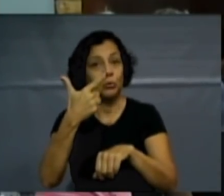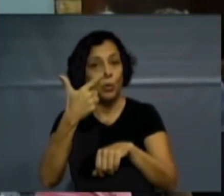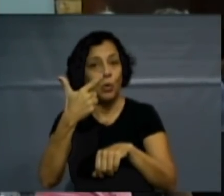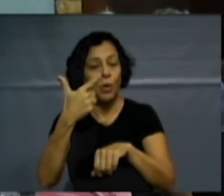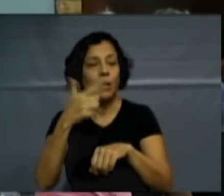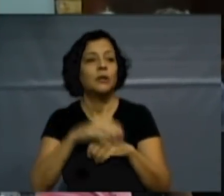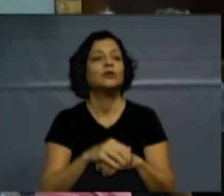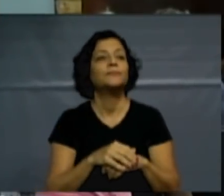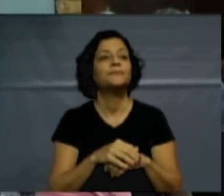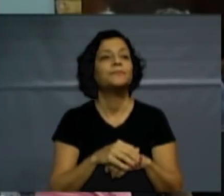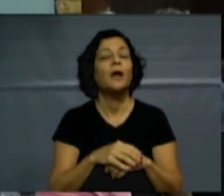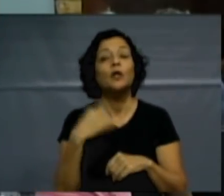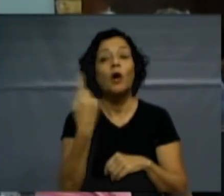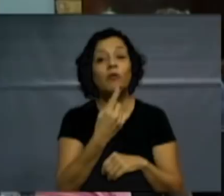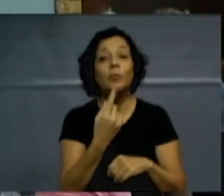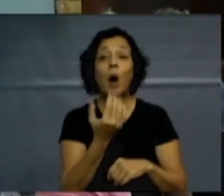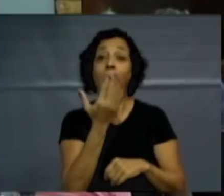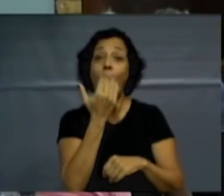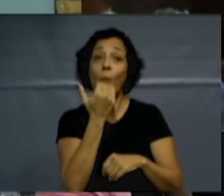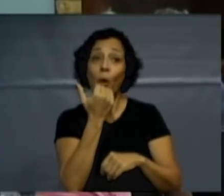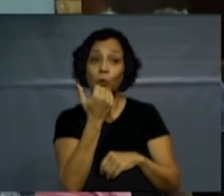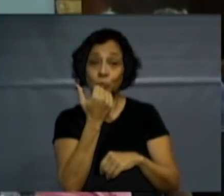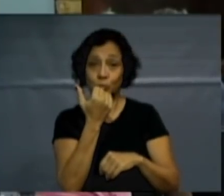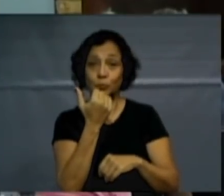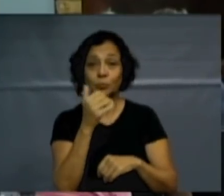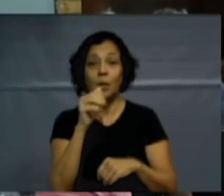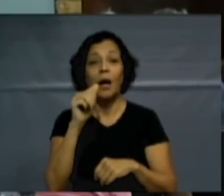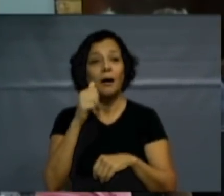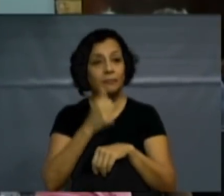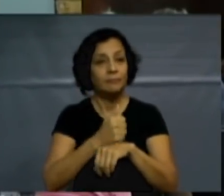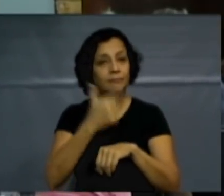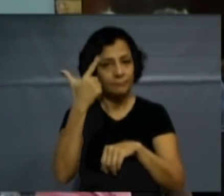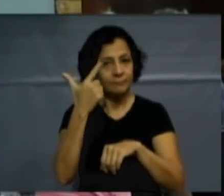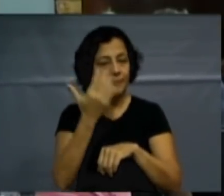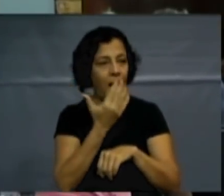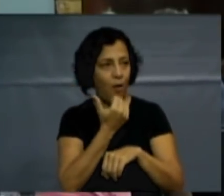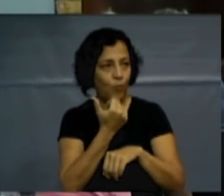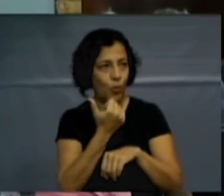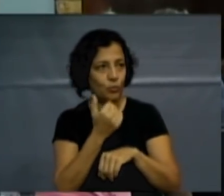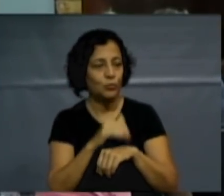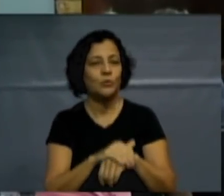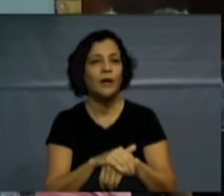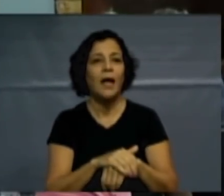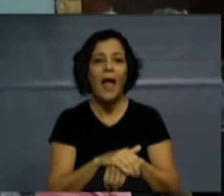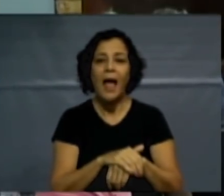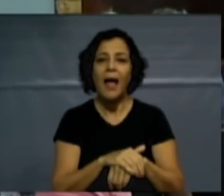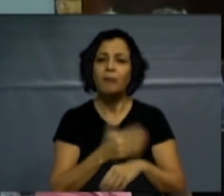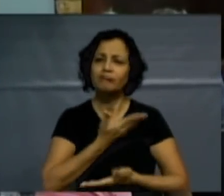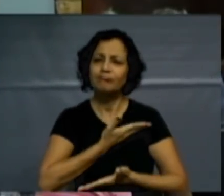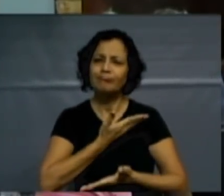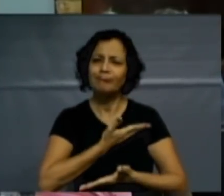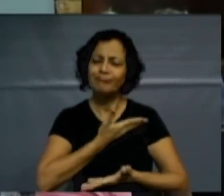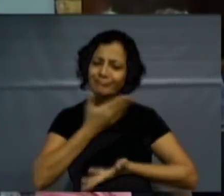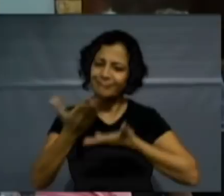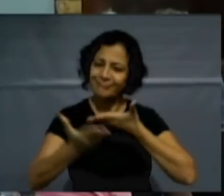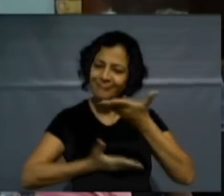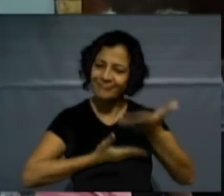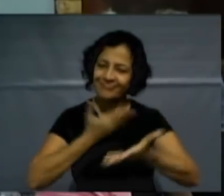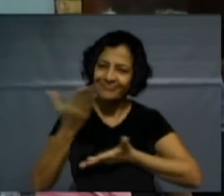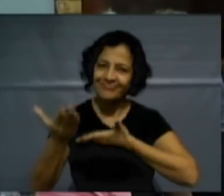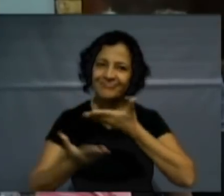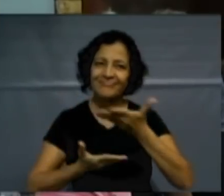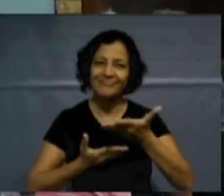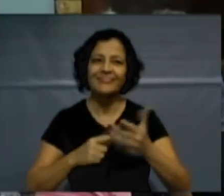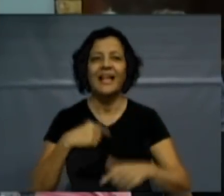às 12, nós teremos o almoço. Esse almoço, a gente diz que é um almoço fraterno, né? Porque a